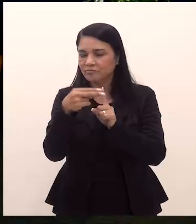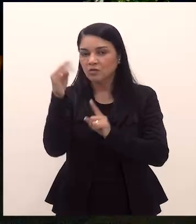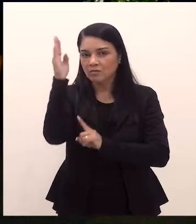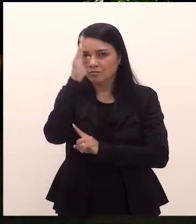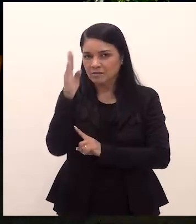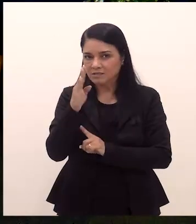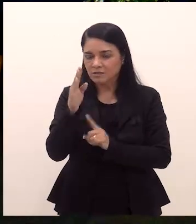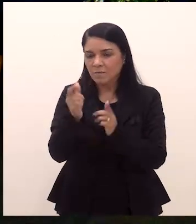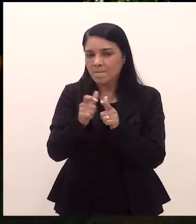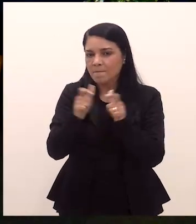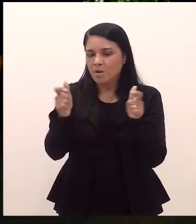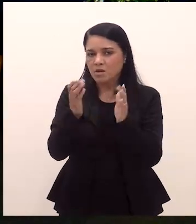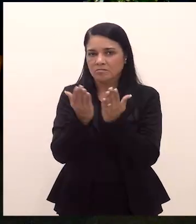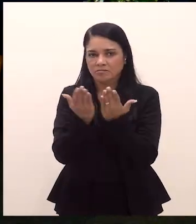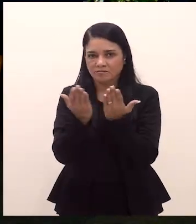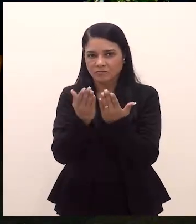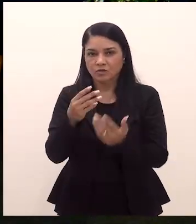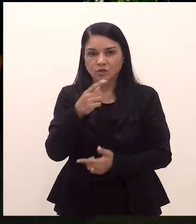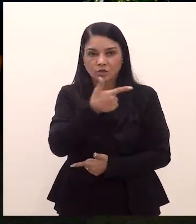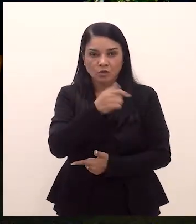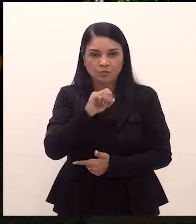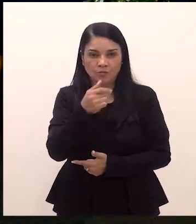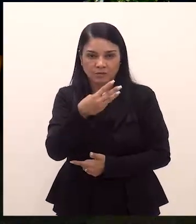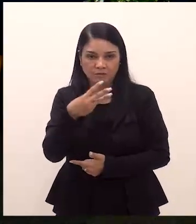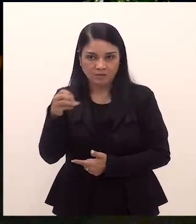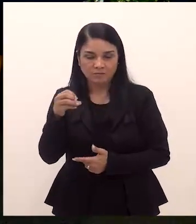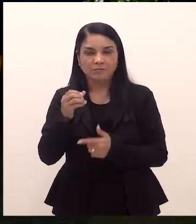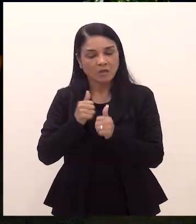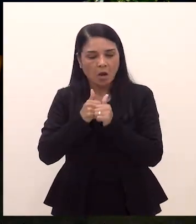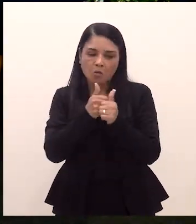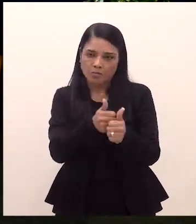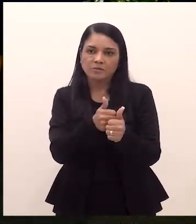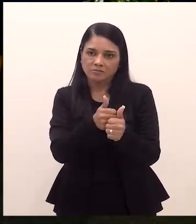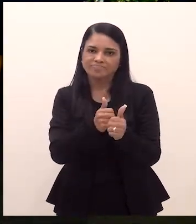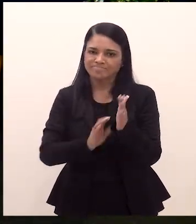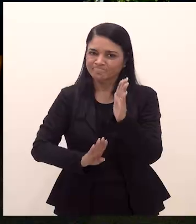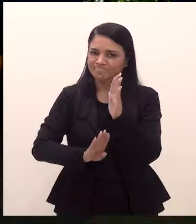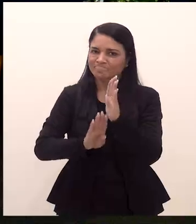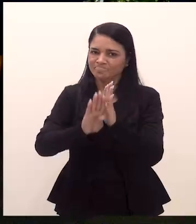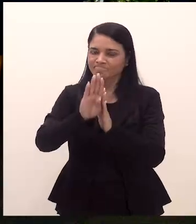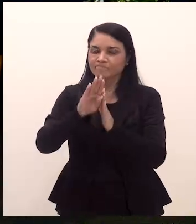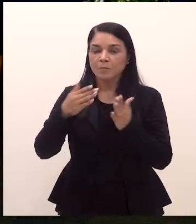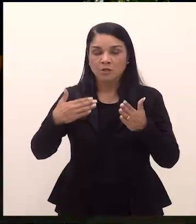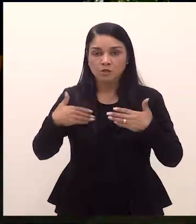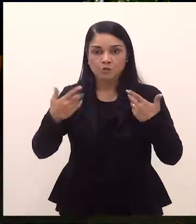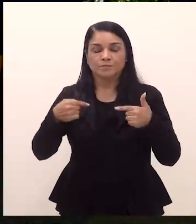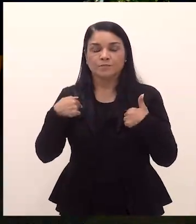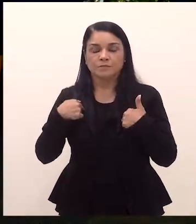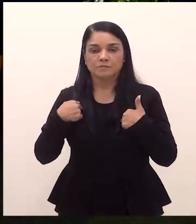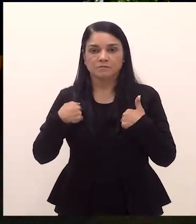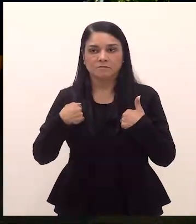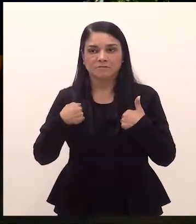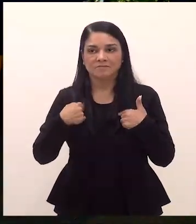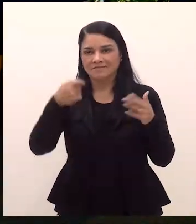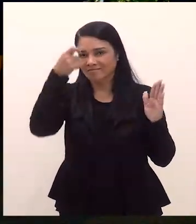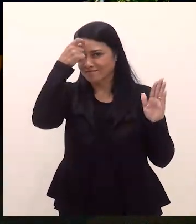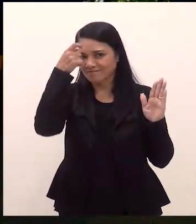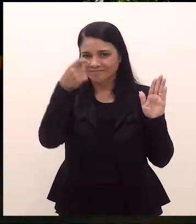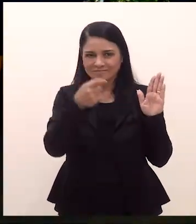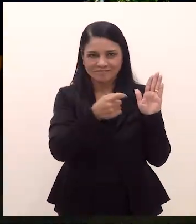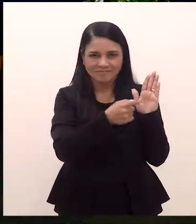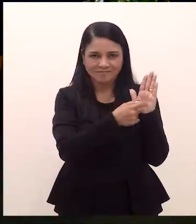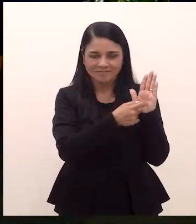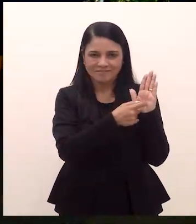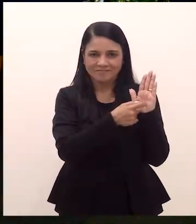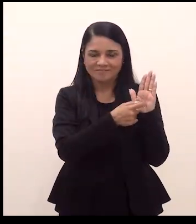A expectativa era que o Brasil seria majoritariamente evangélico, né, em 2030, então tá acompanhando. Mas a minha surpresa